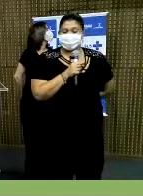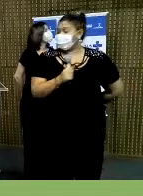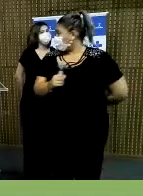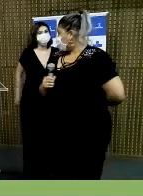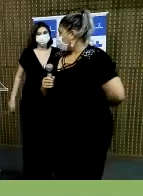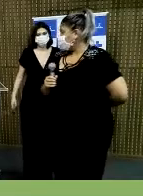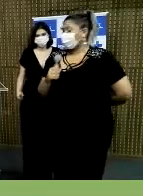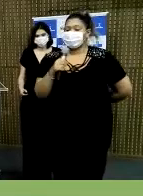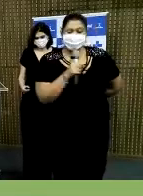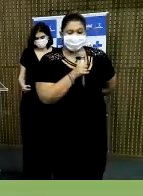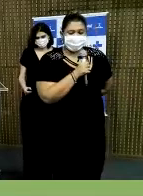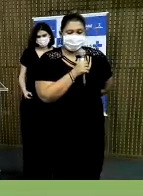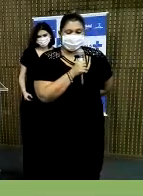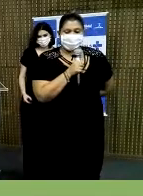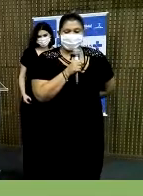Volta, amor.